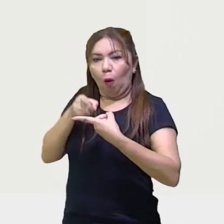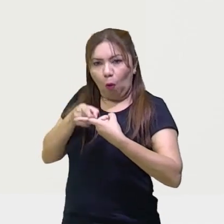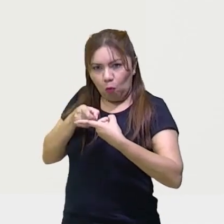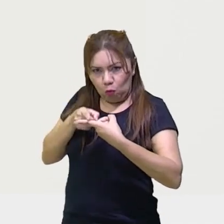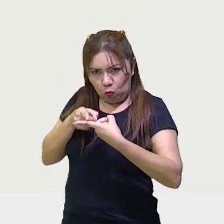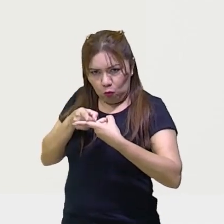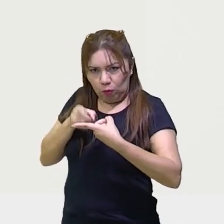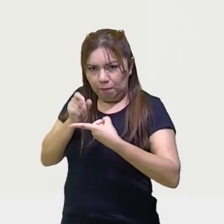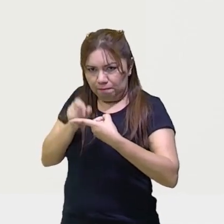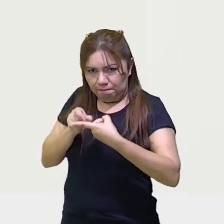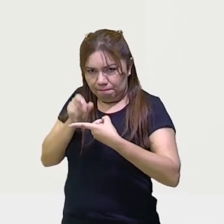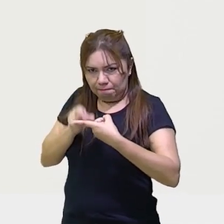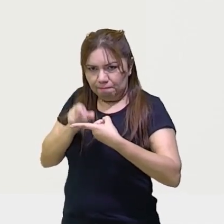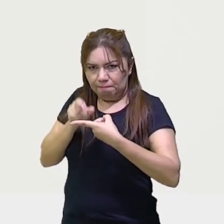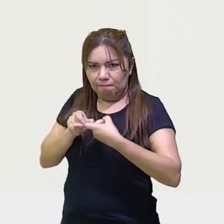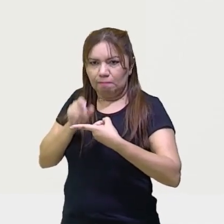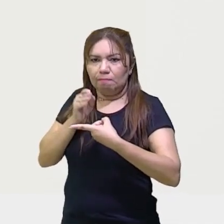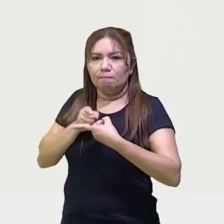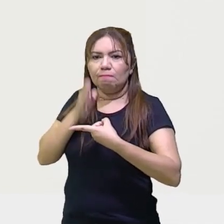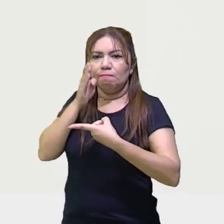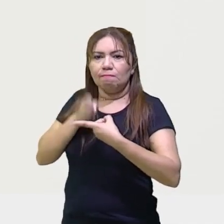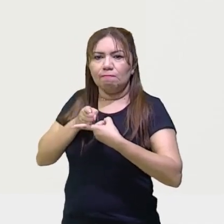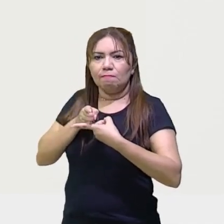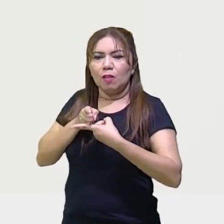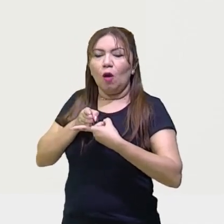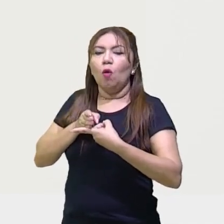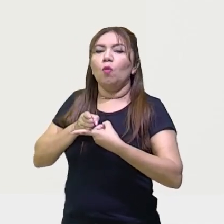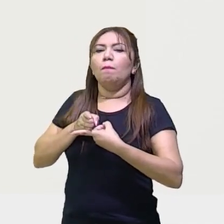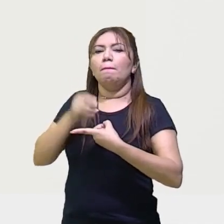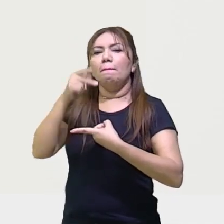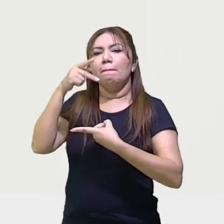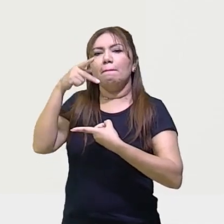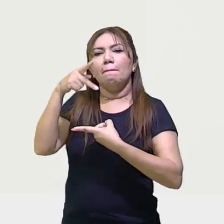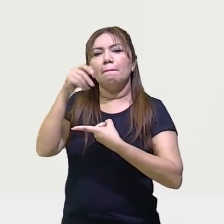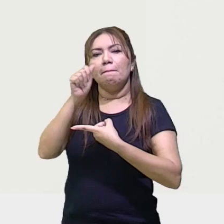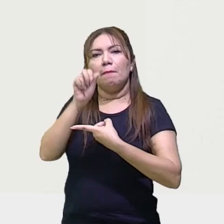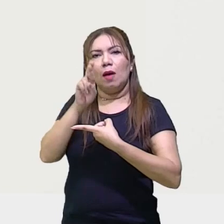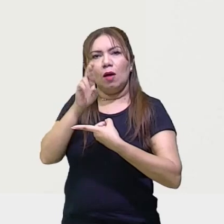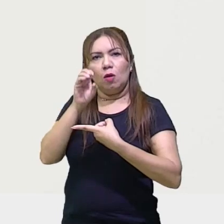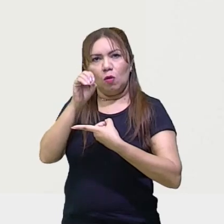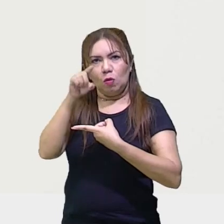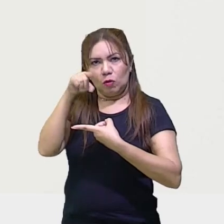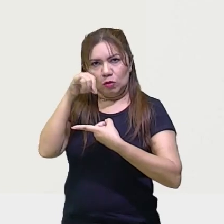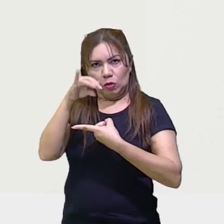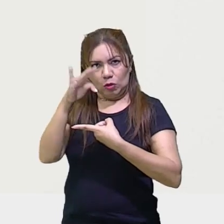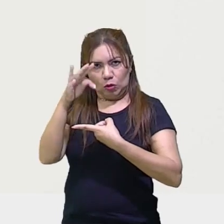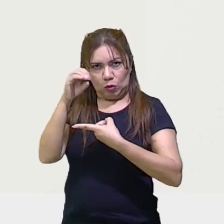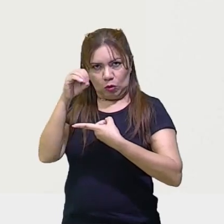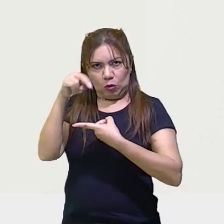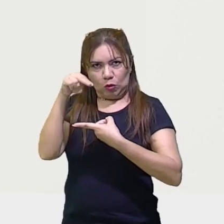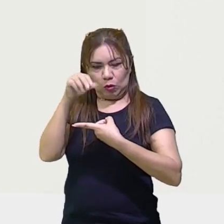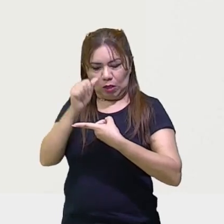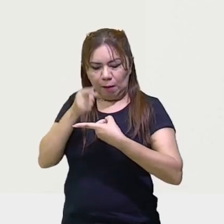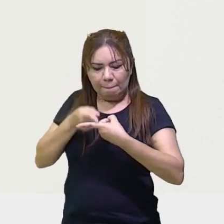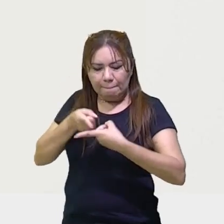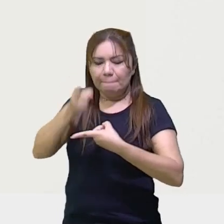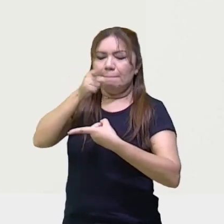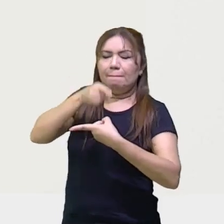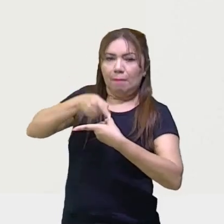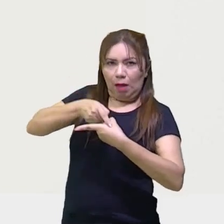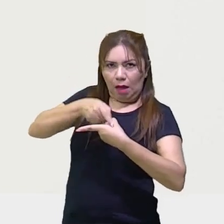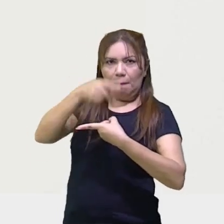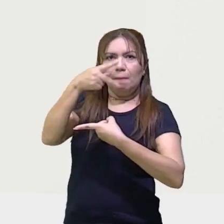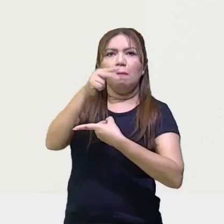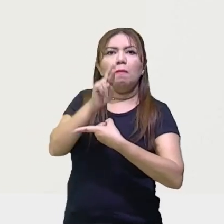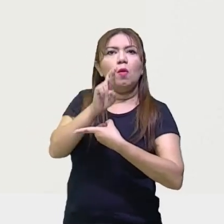na penúltima sílaba. E as proparoxítonas estão na antepenúltima,